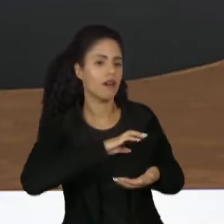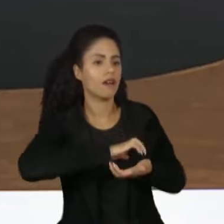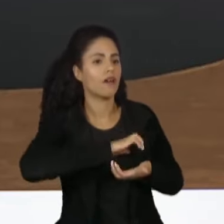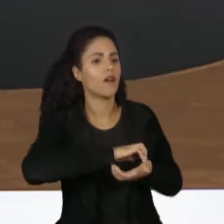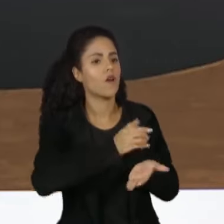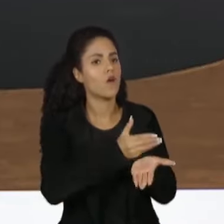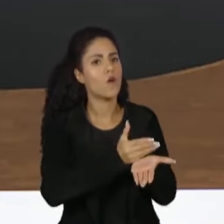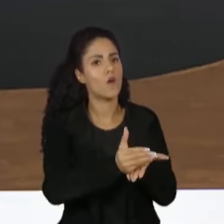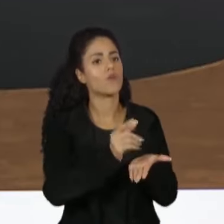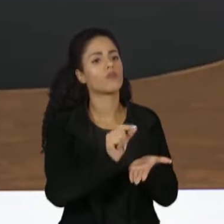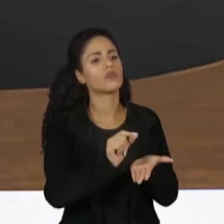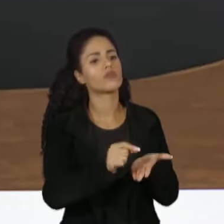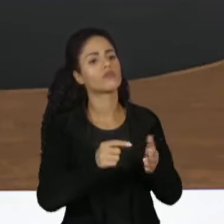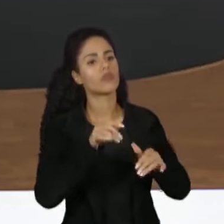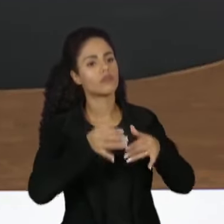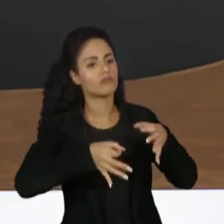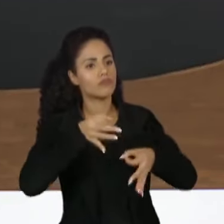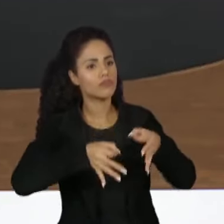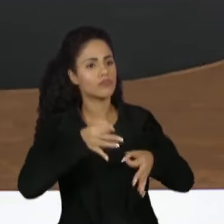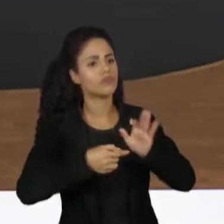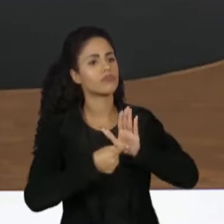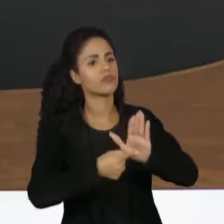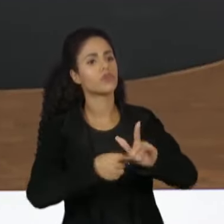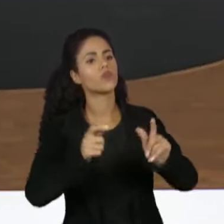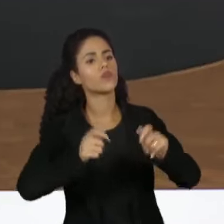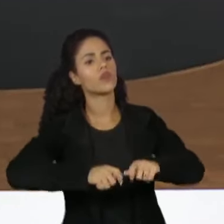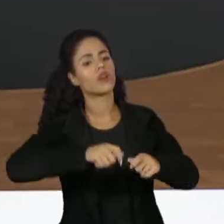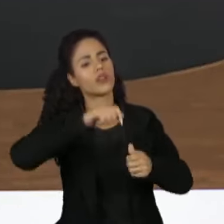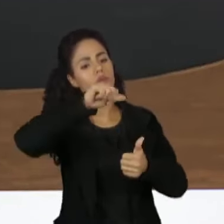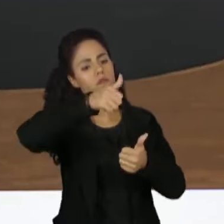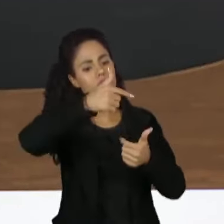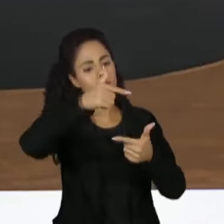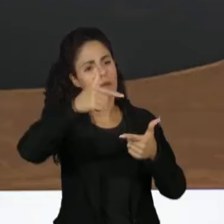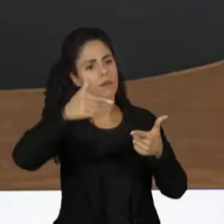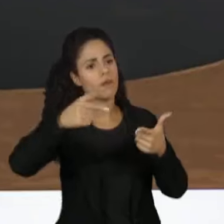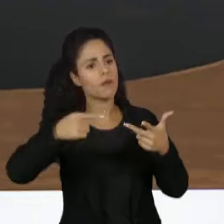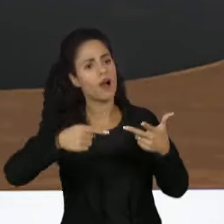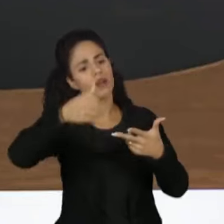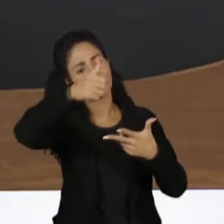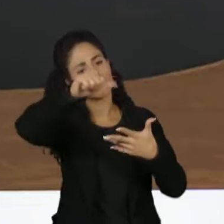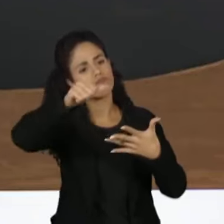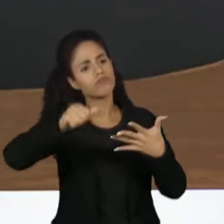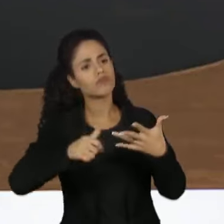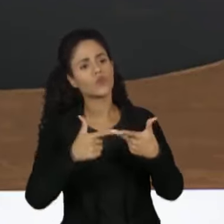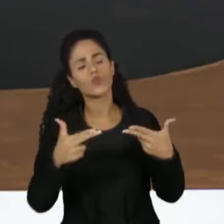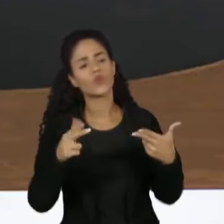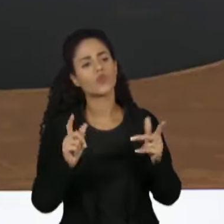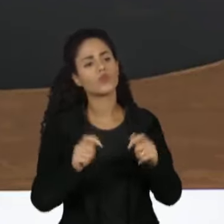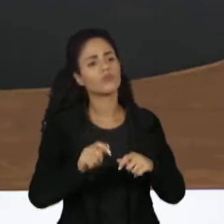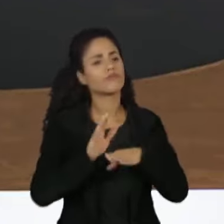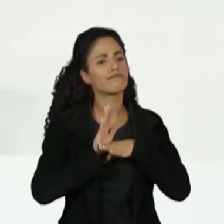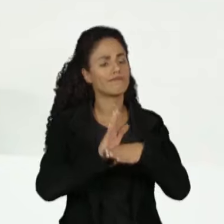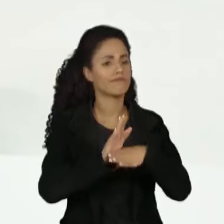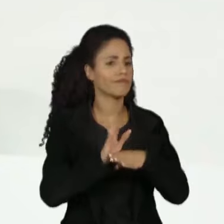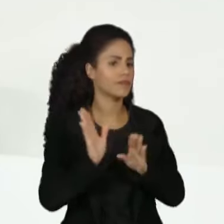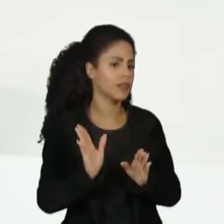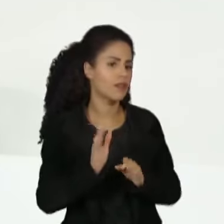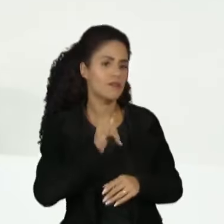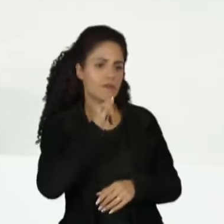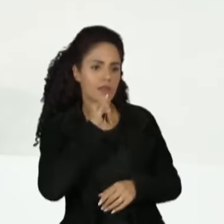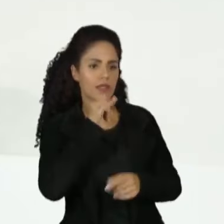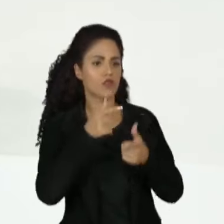começa a sondar ali a possibilidade de legislar sobre coisas interna corporis do Supremo, a respeito